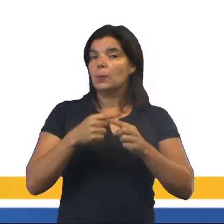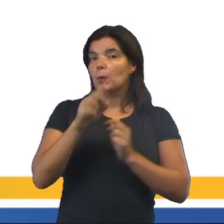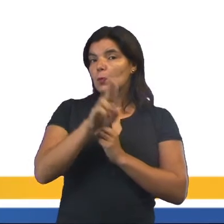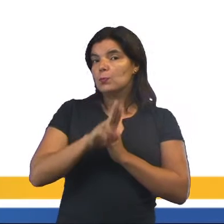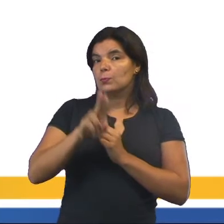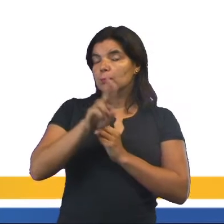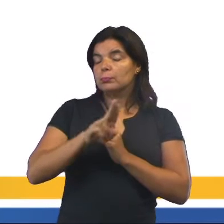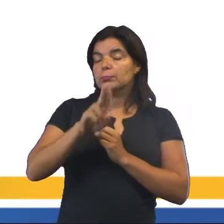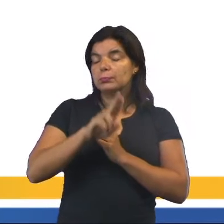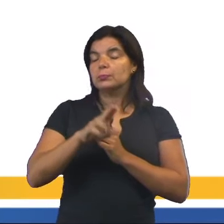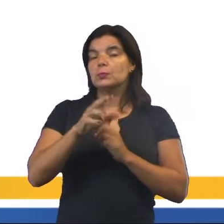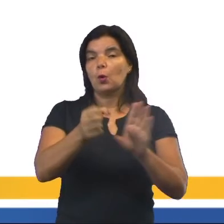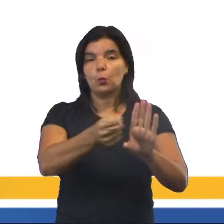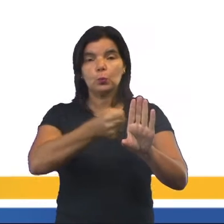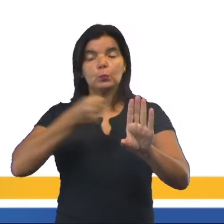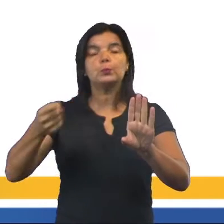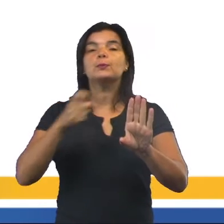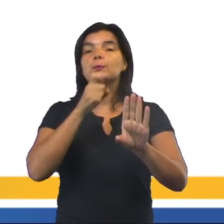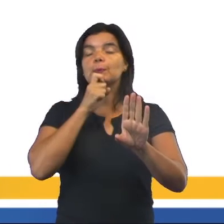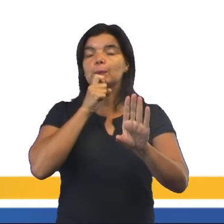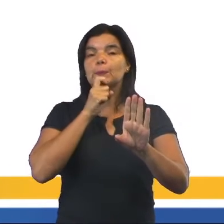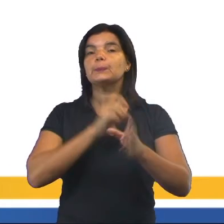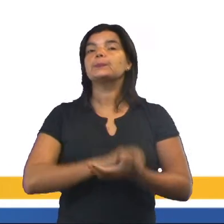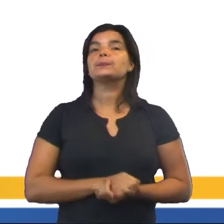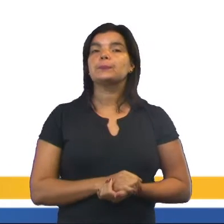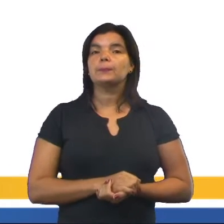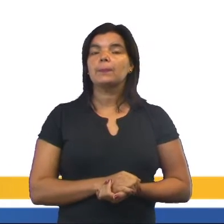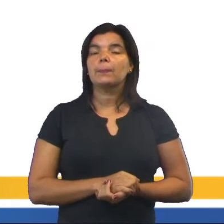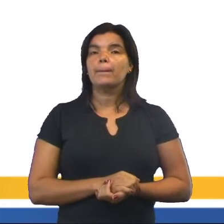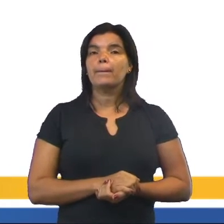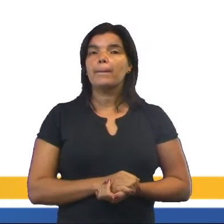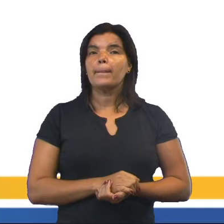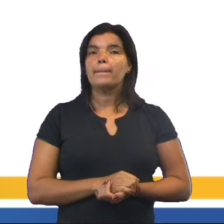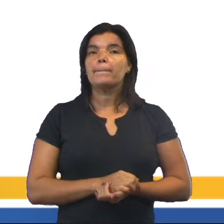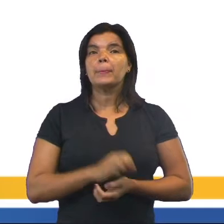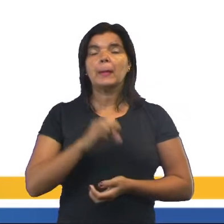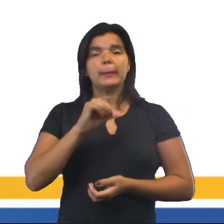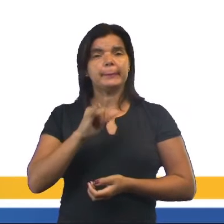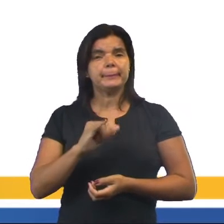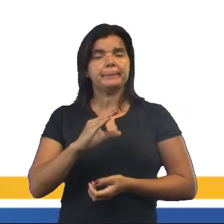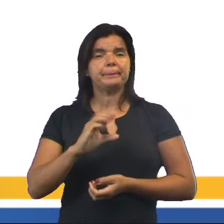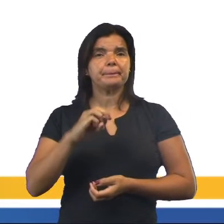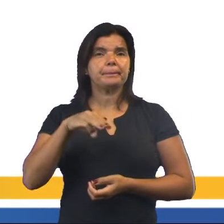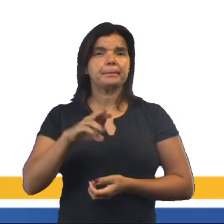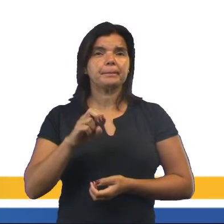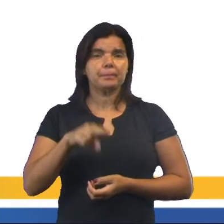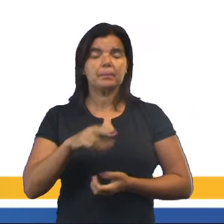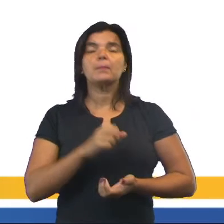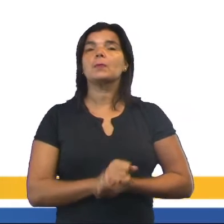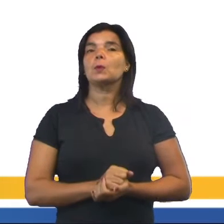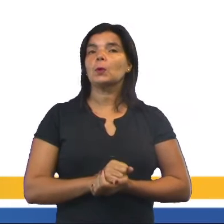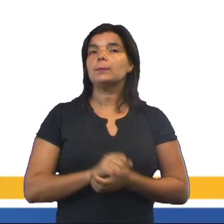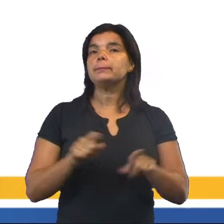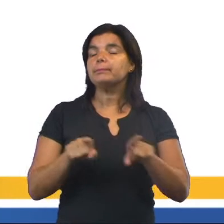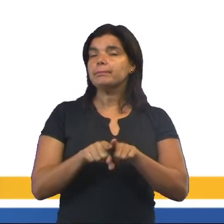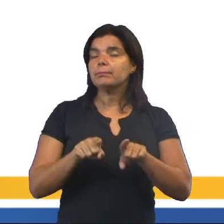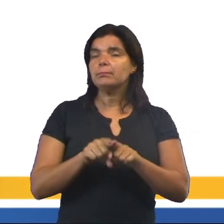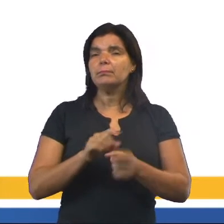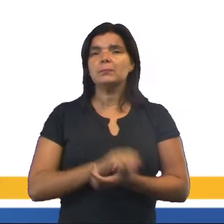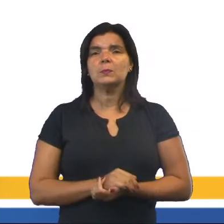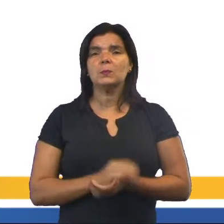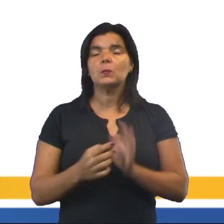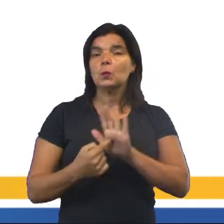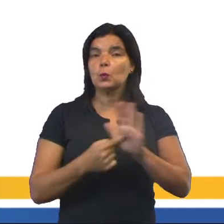a utilizar a geladeira. Um Iceman, um homem do gelo muito famoso,